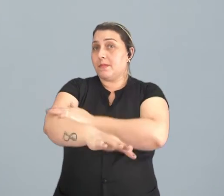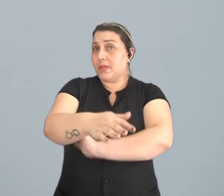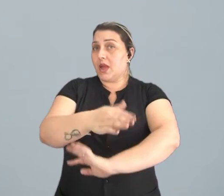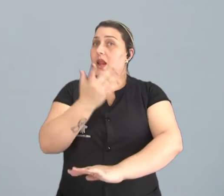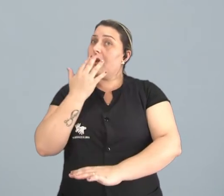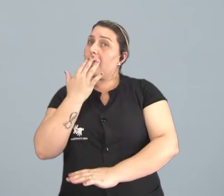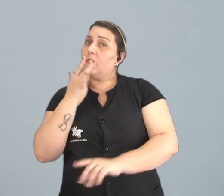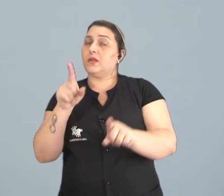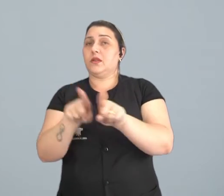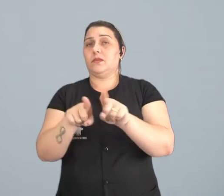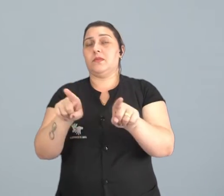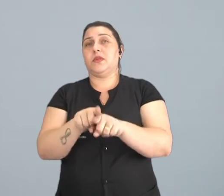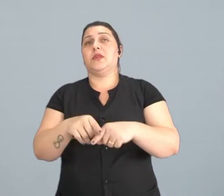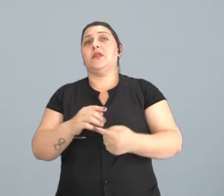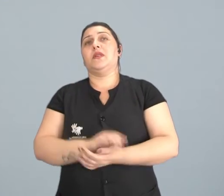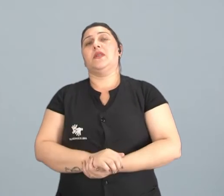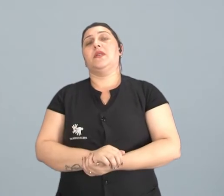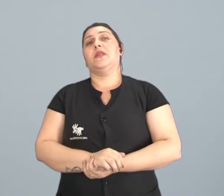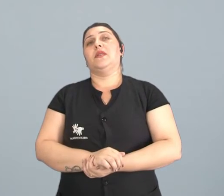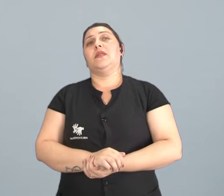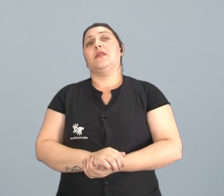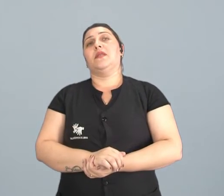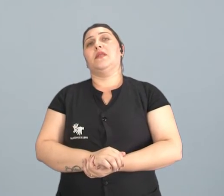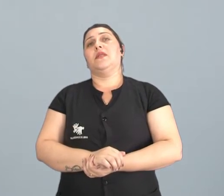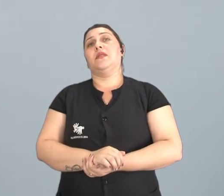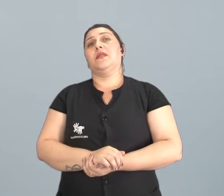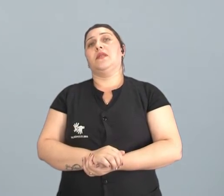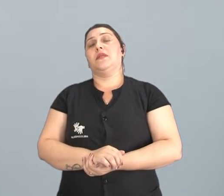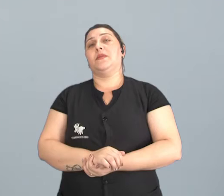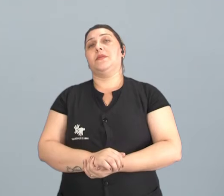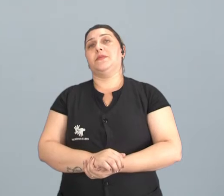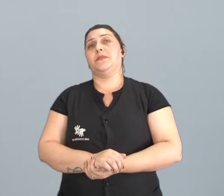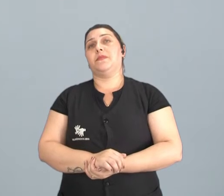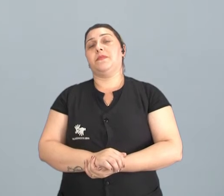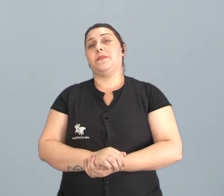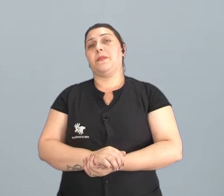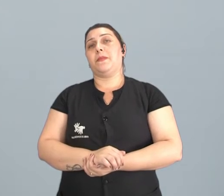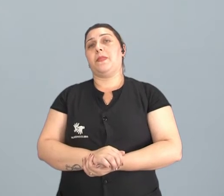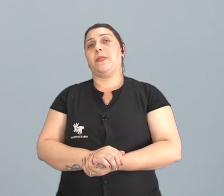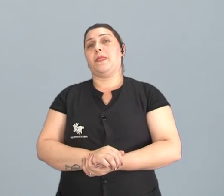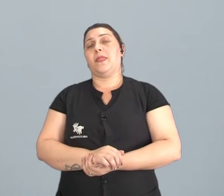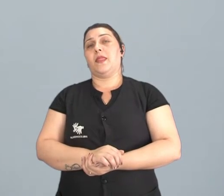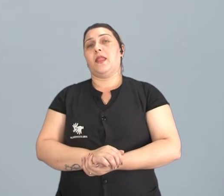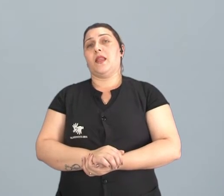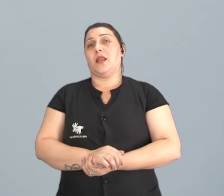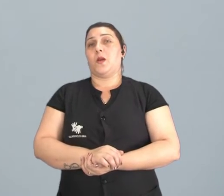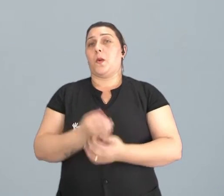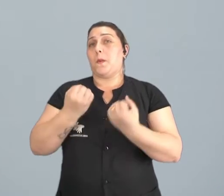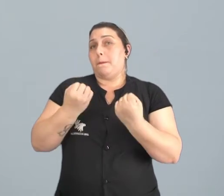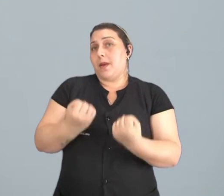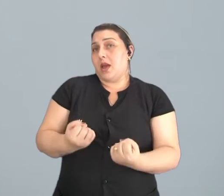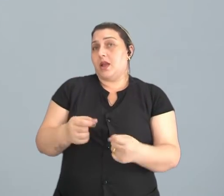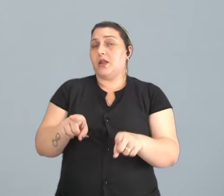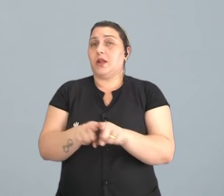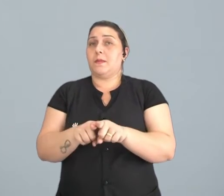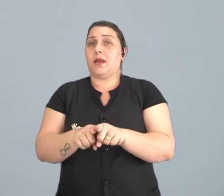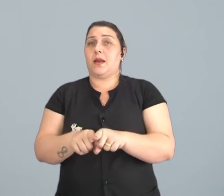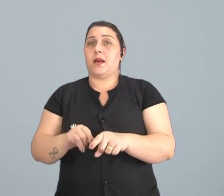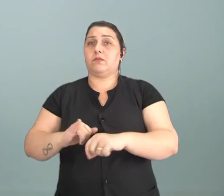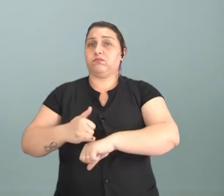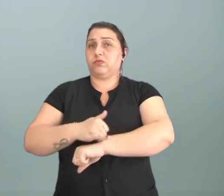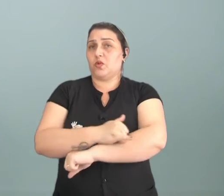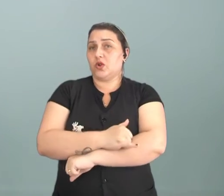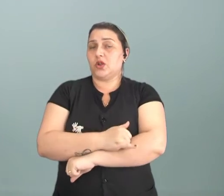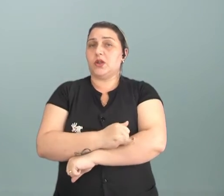é o, né, com respeito à pele, a cor da pele, a aparência, o peso, se a pessoa é